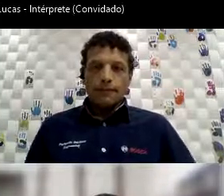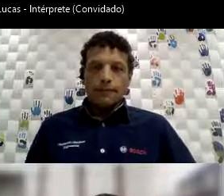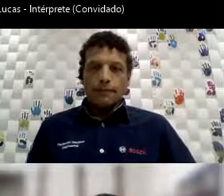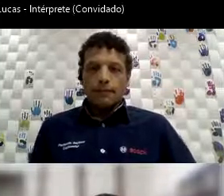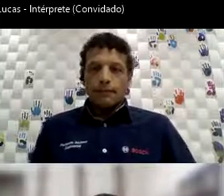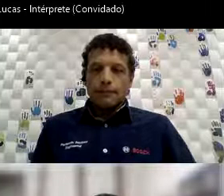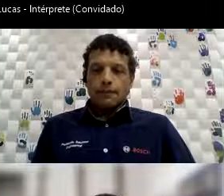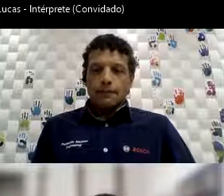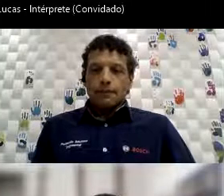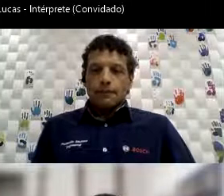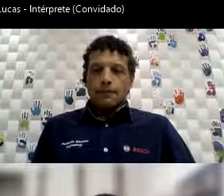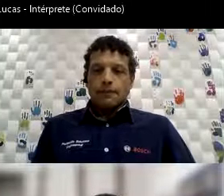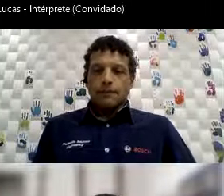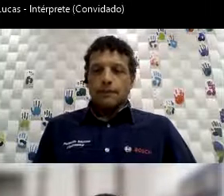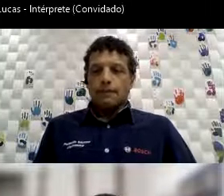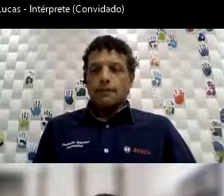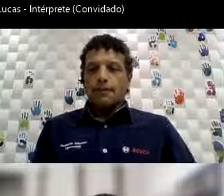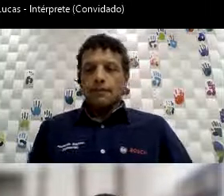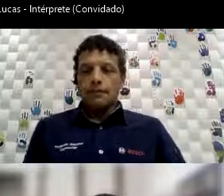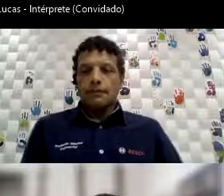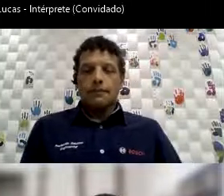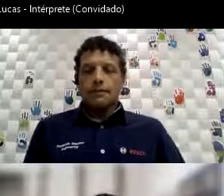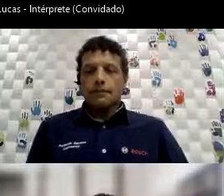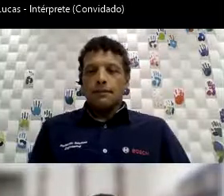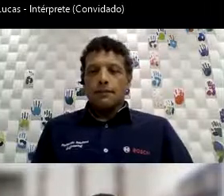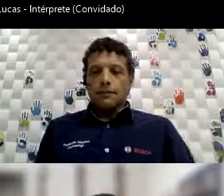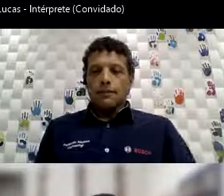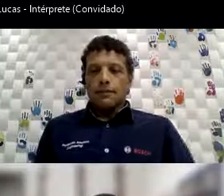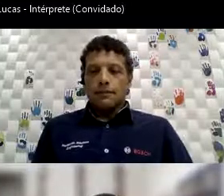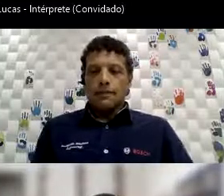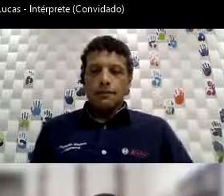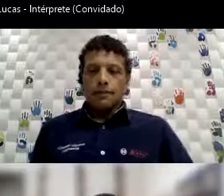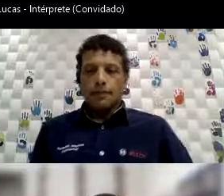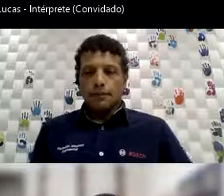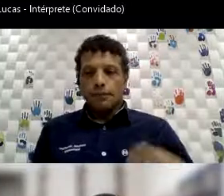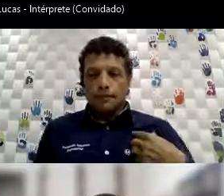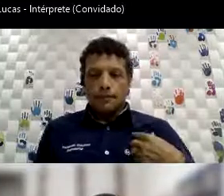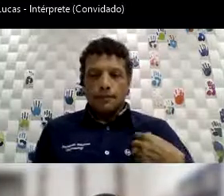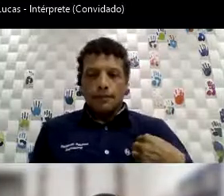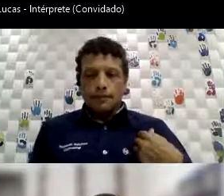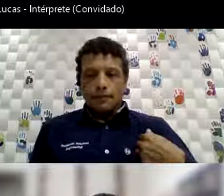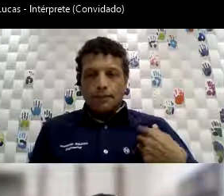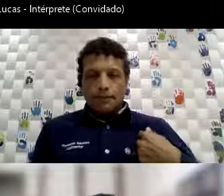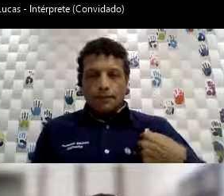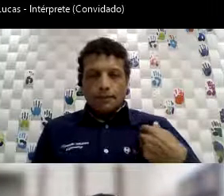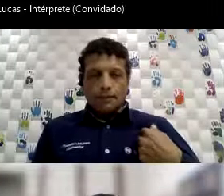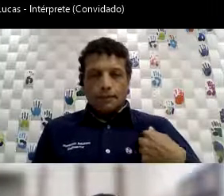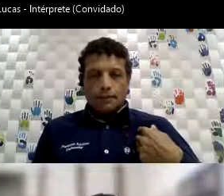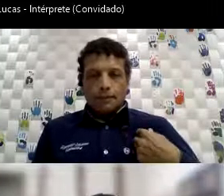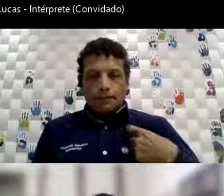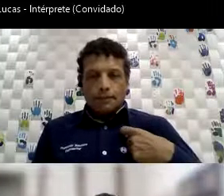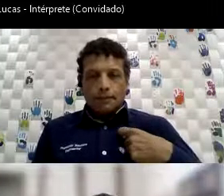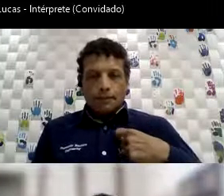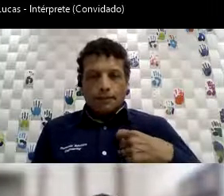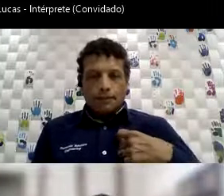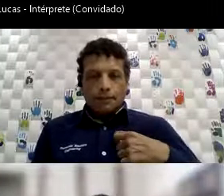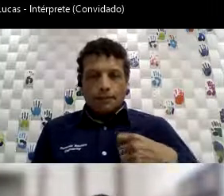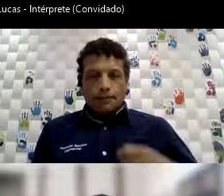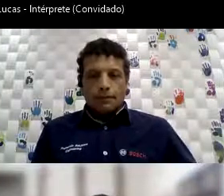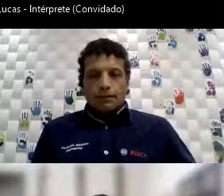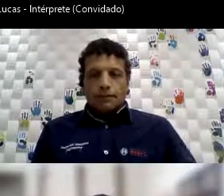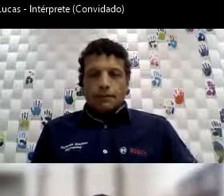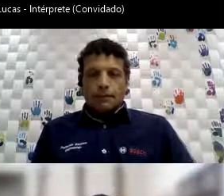como tá aparecendo aqui para mim, tá de Isso. mão levantada. Pode falar, Mário. Eu tenho uma pergunta para o Gustavo. Vamos É, lá, pode